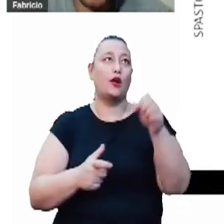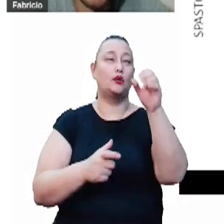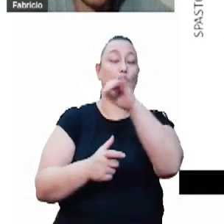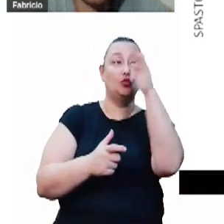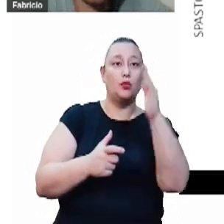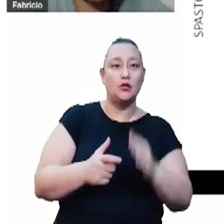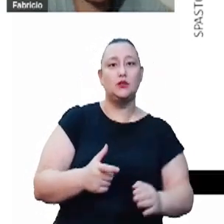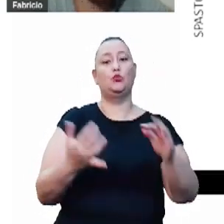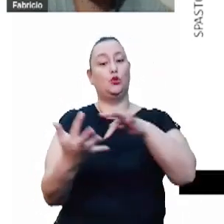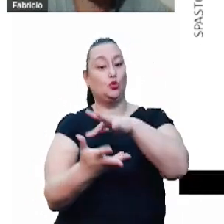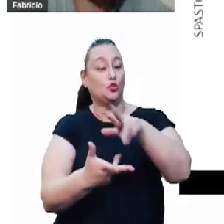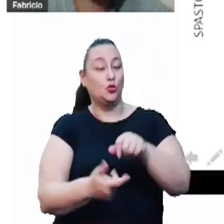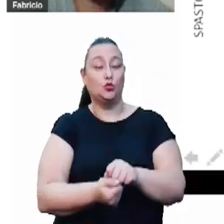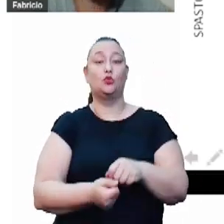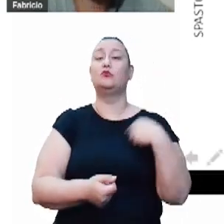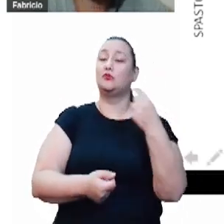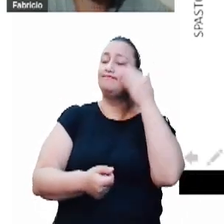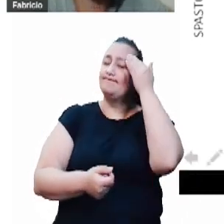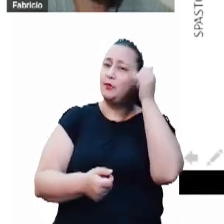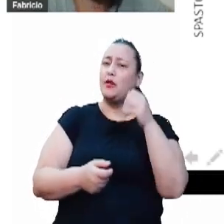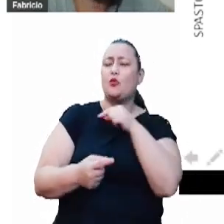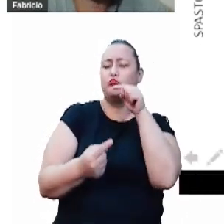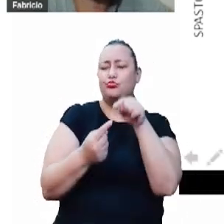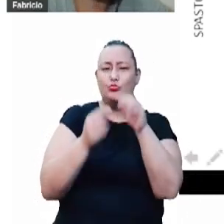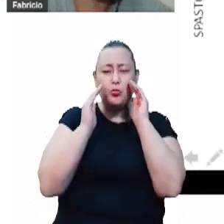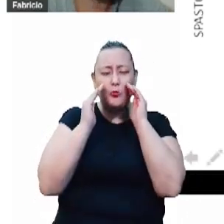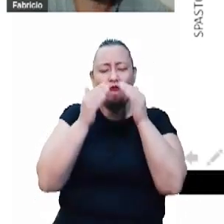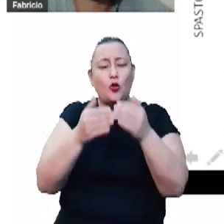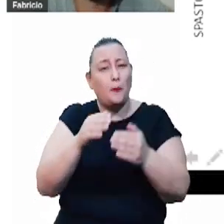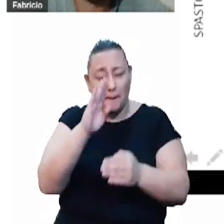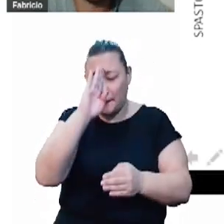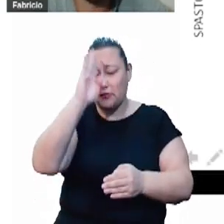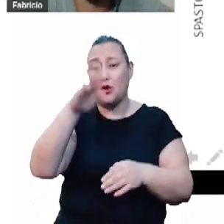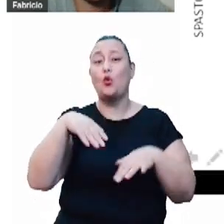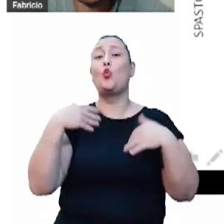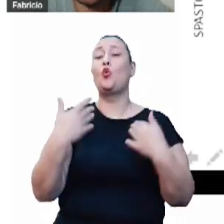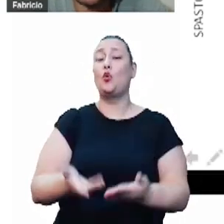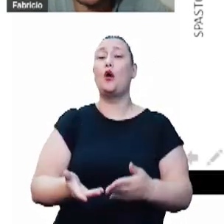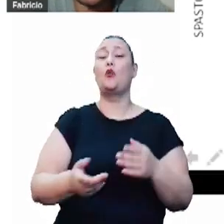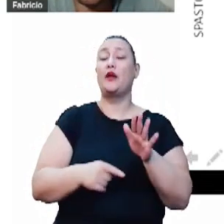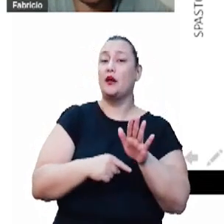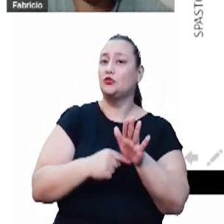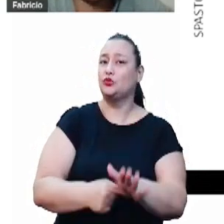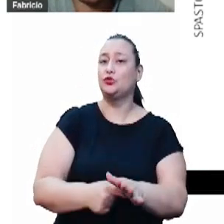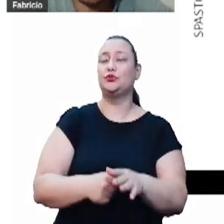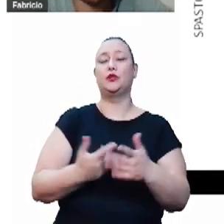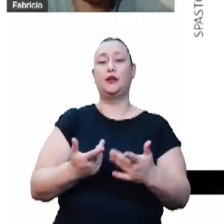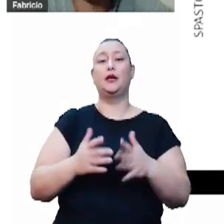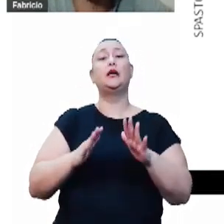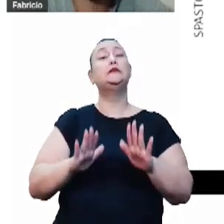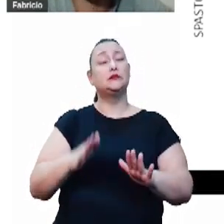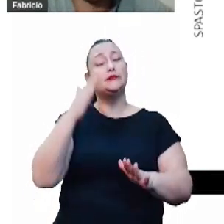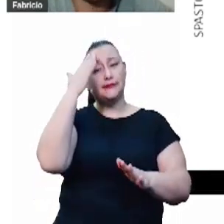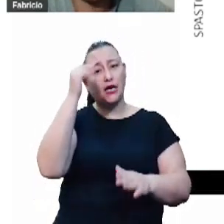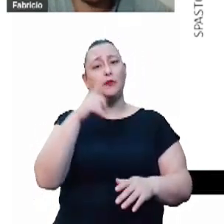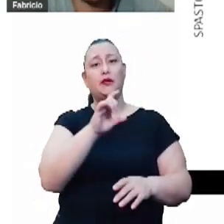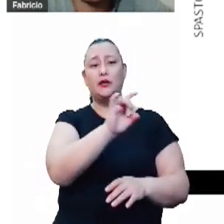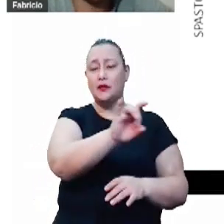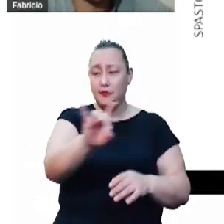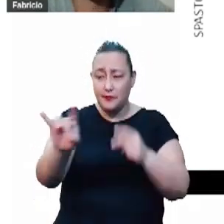inteiro, e para a gente saber com maior precisão aí qual é o efeito real. Mas o que a gente sabe é que funciona em algumas